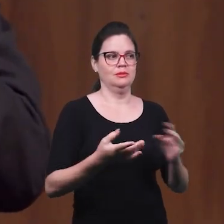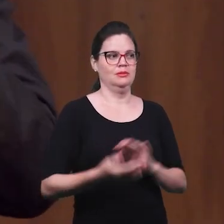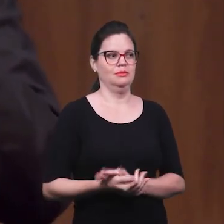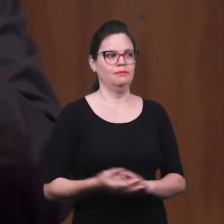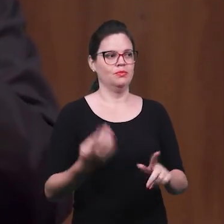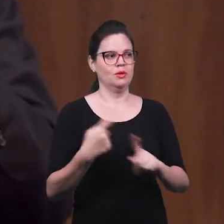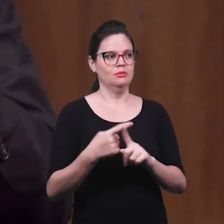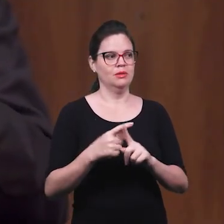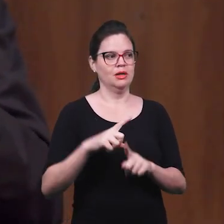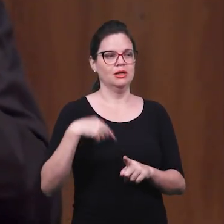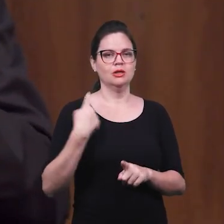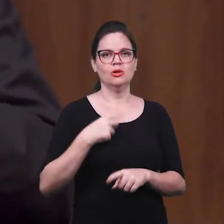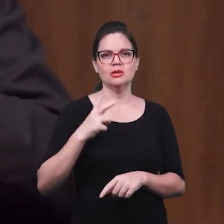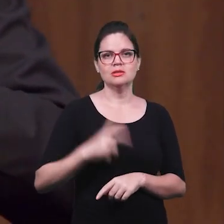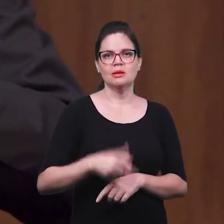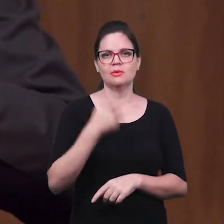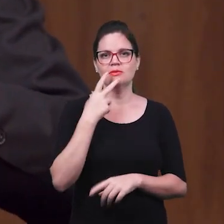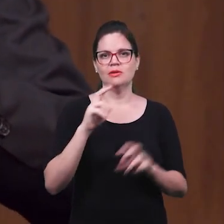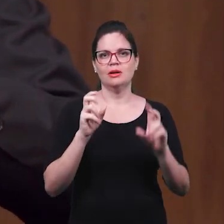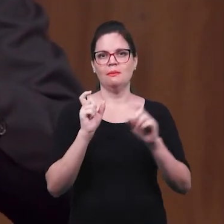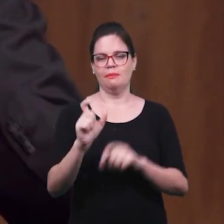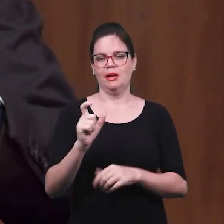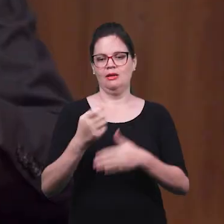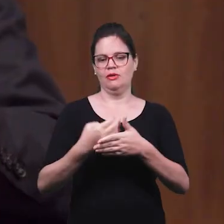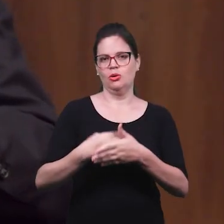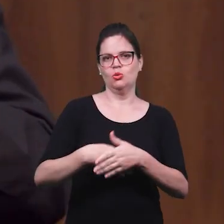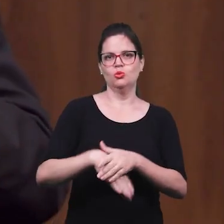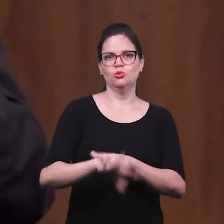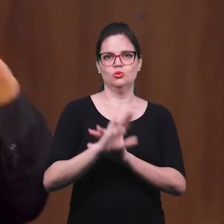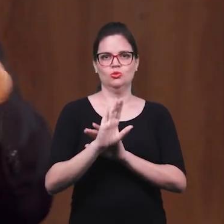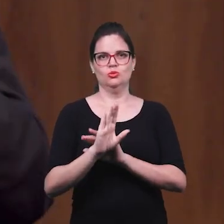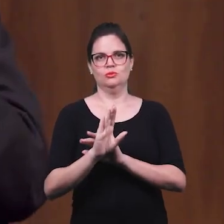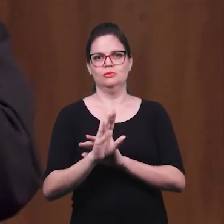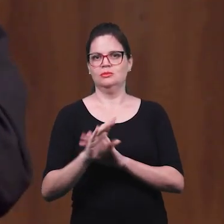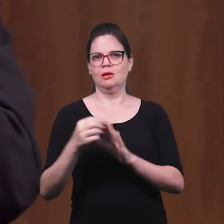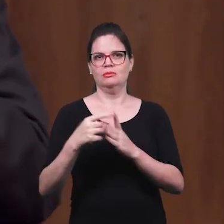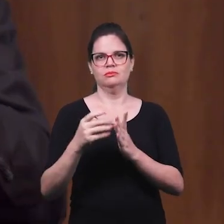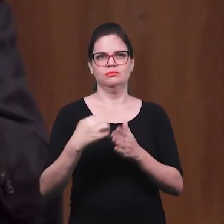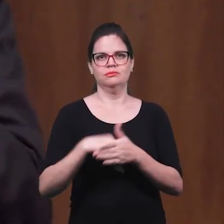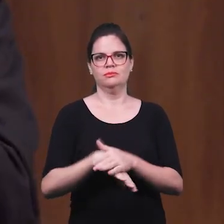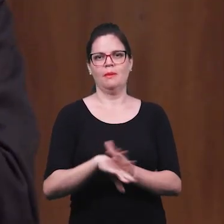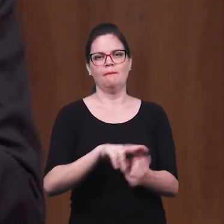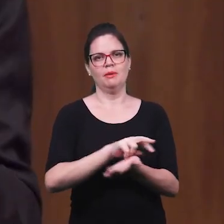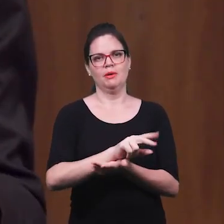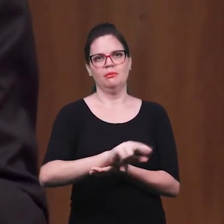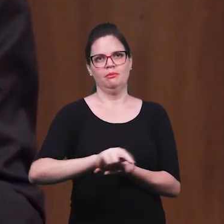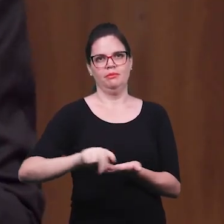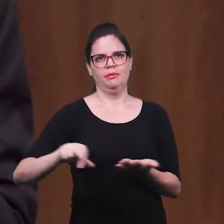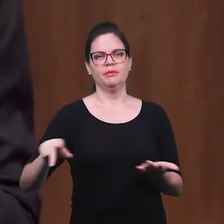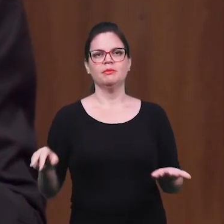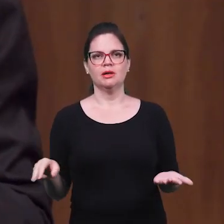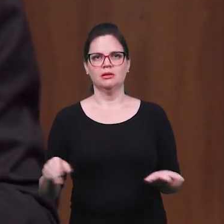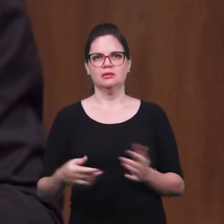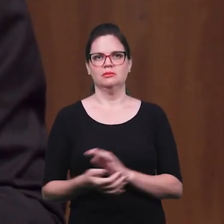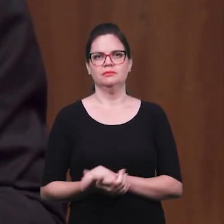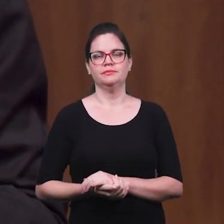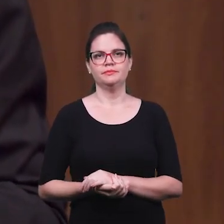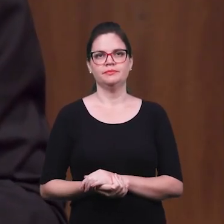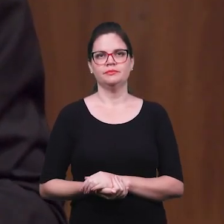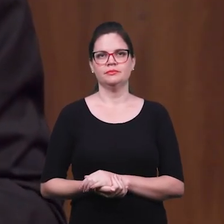muito falado é costumes, né? Hoje existe uma pauta de costumes. Nós estamos aí no mundo, praticamente, não só o